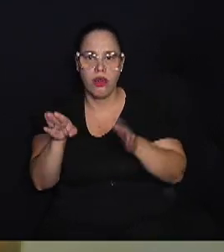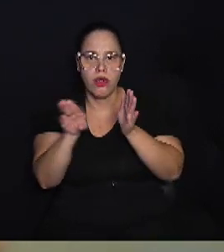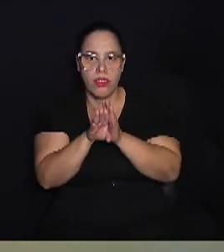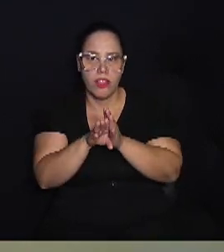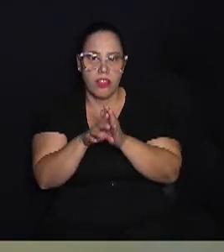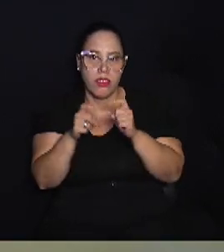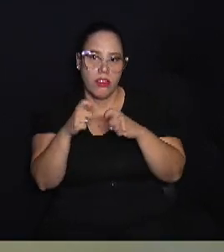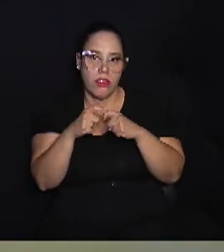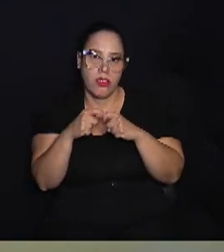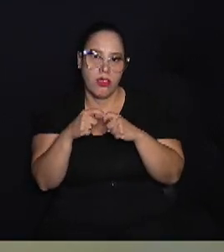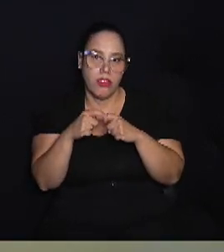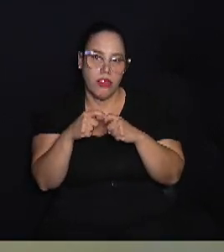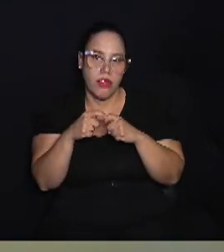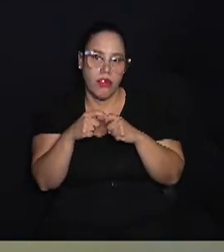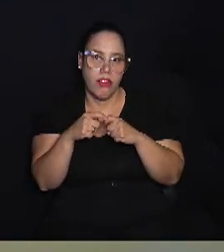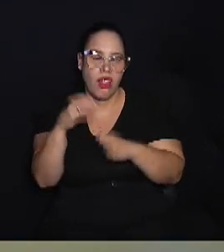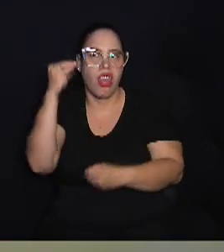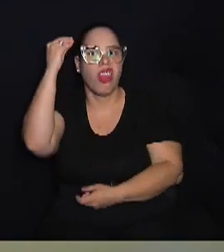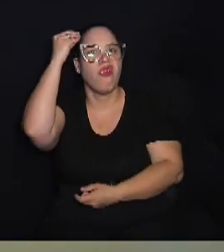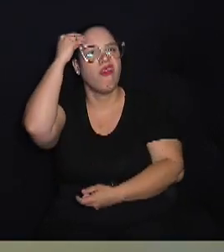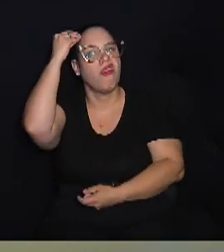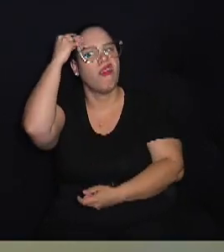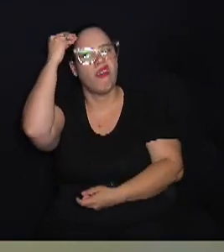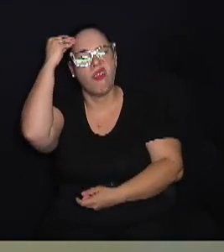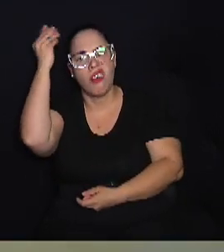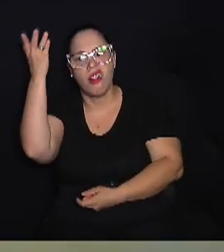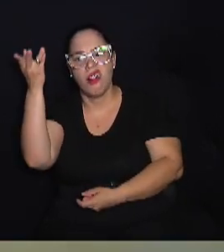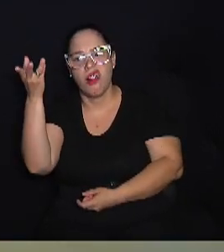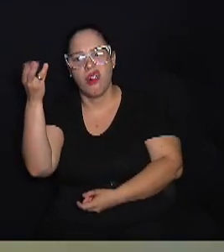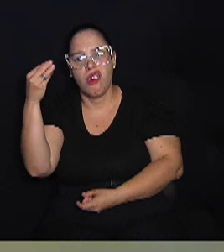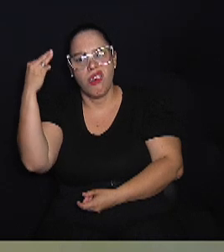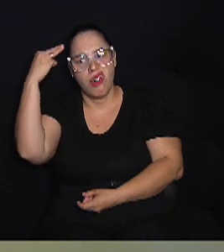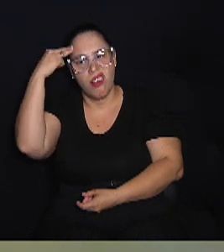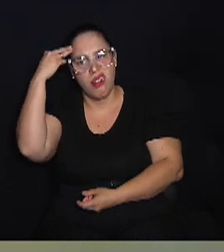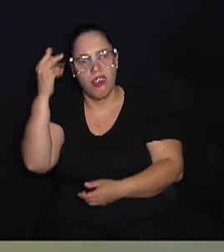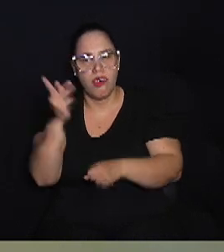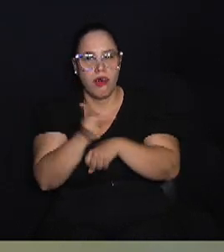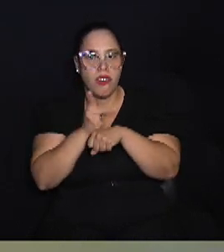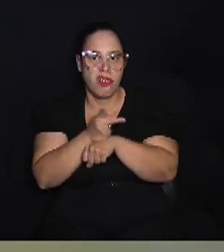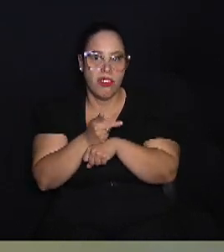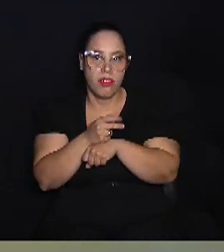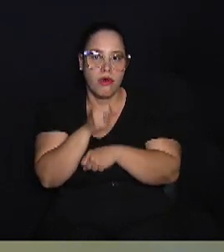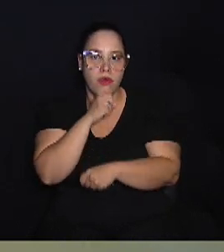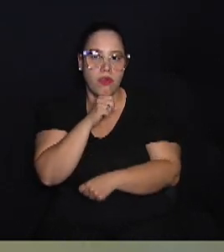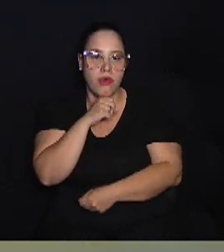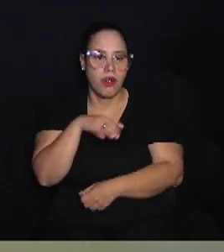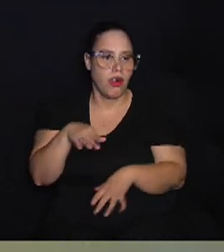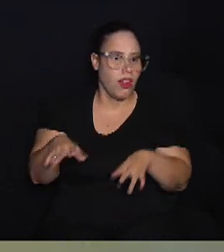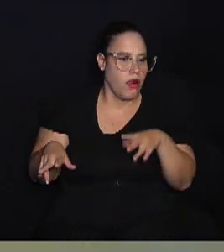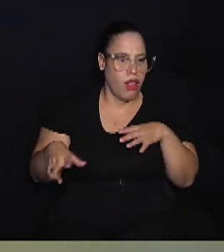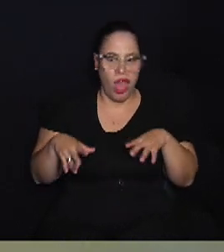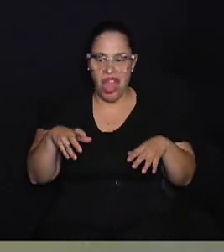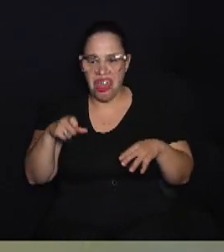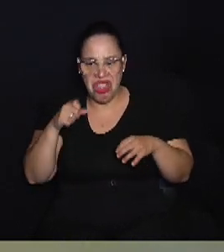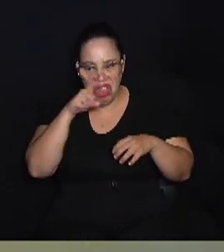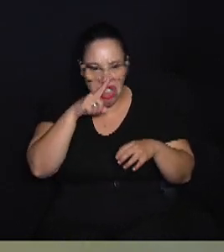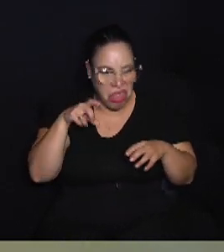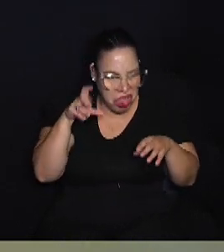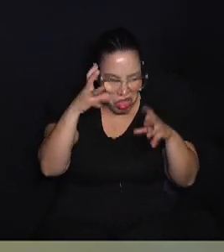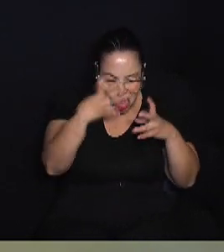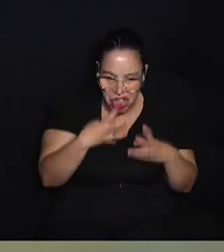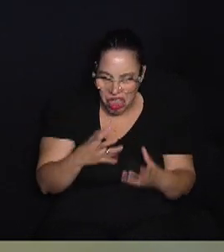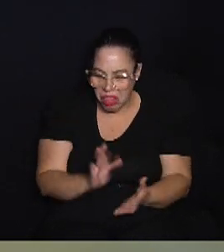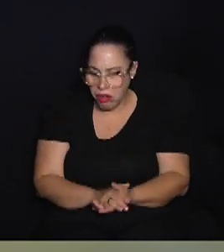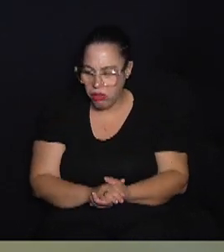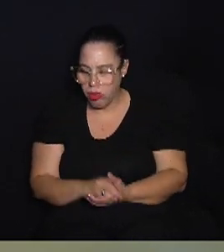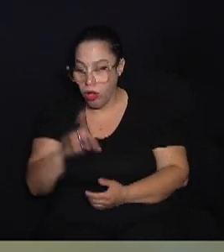consultório com um paciente com falha de memória há mais de 5 anos. E só começa a procurar ajuda quando o idoso está desorientado, ficou agressivo, está trocando o dia